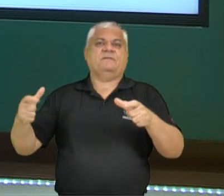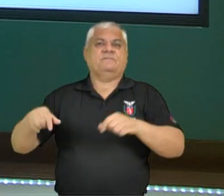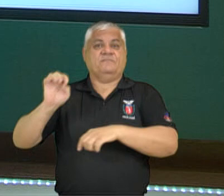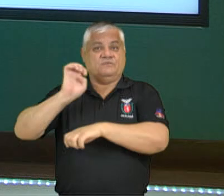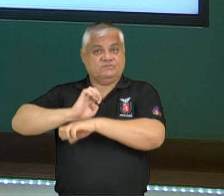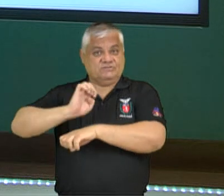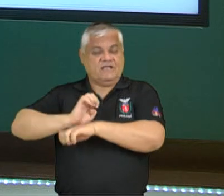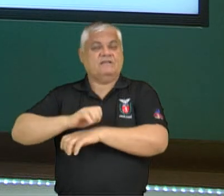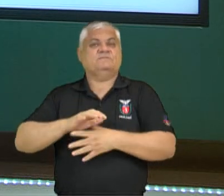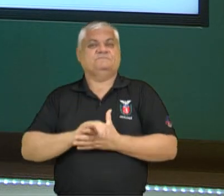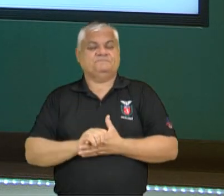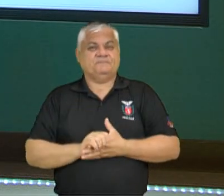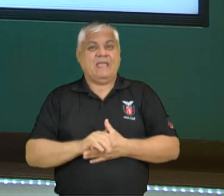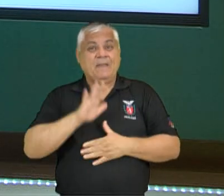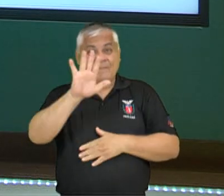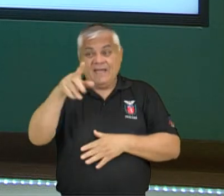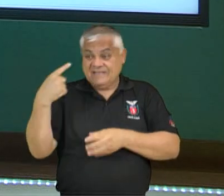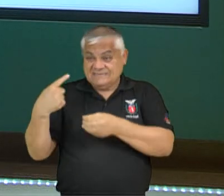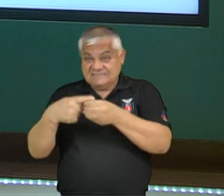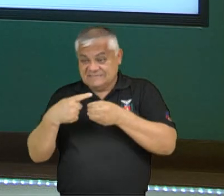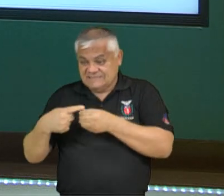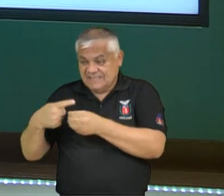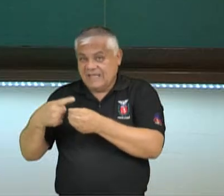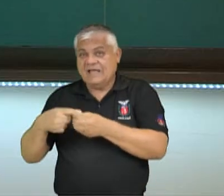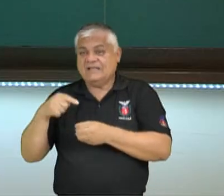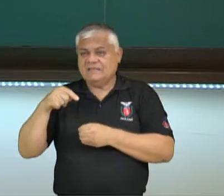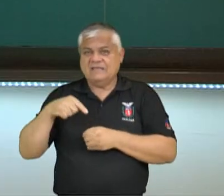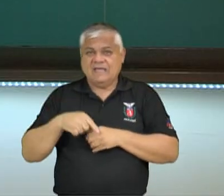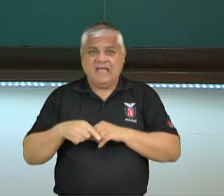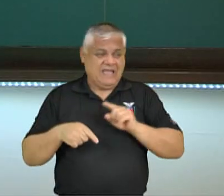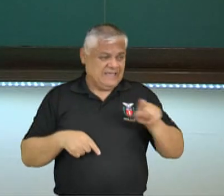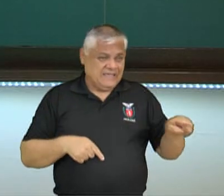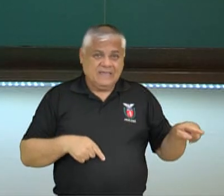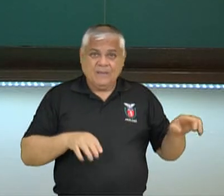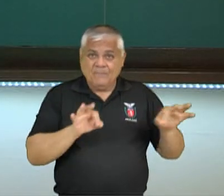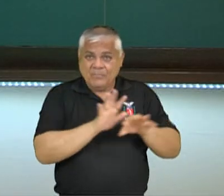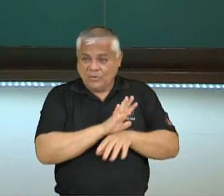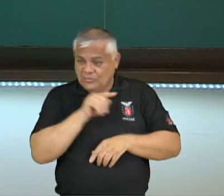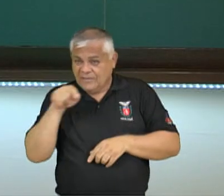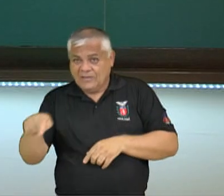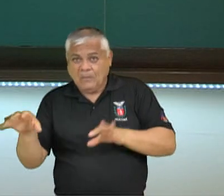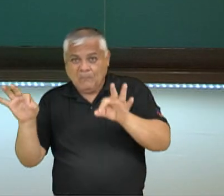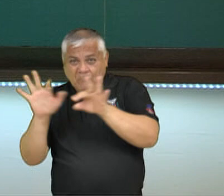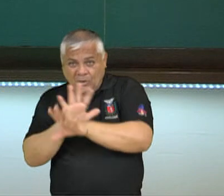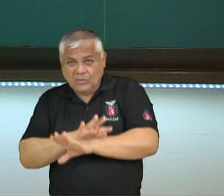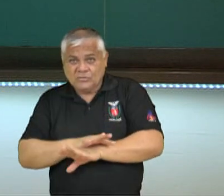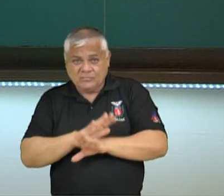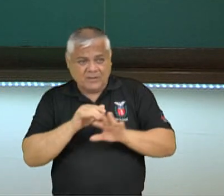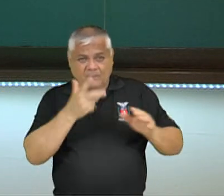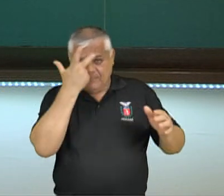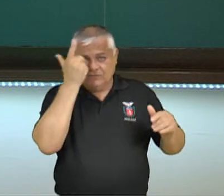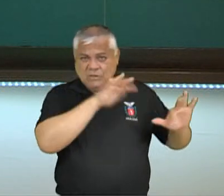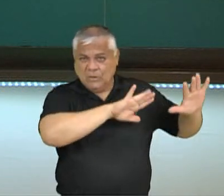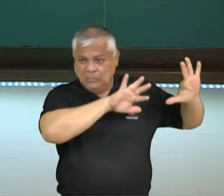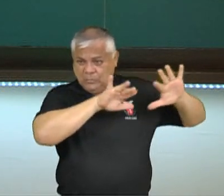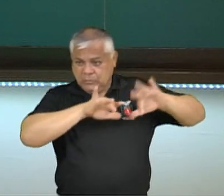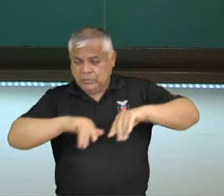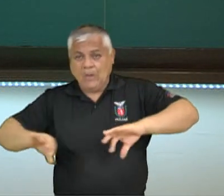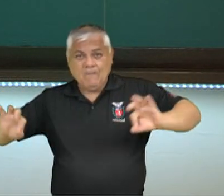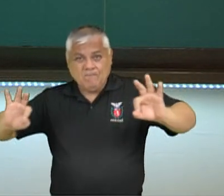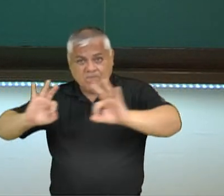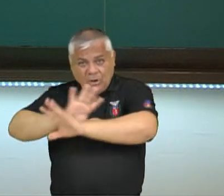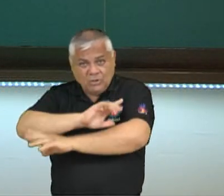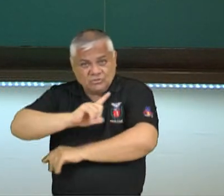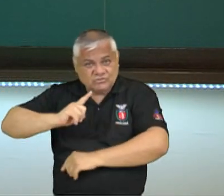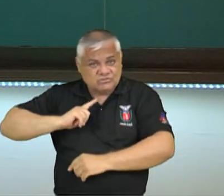estado. Mas será que essas cidades, né, estavam aí prontas para receber essa população, né, essa